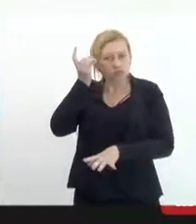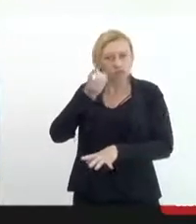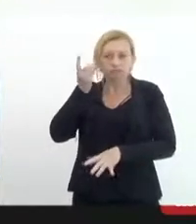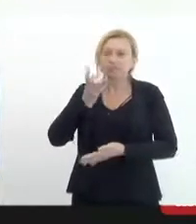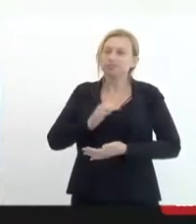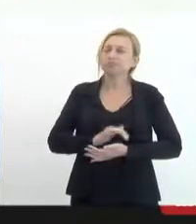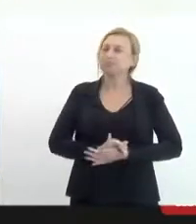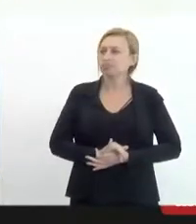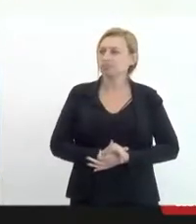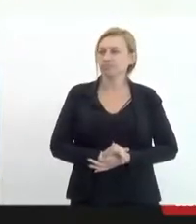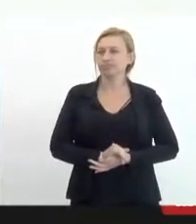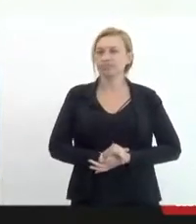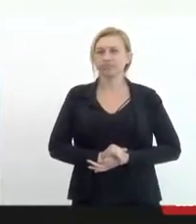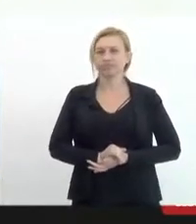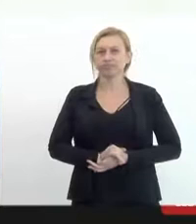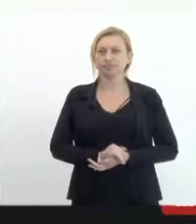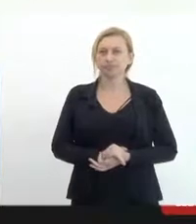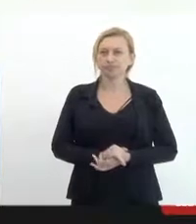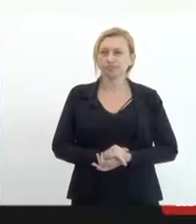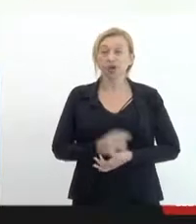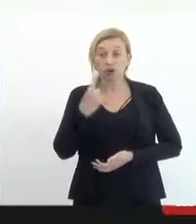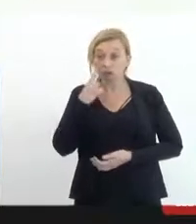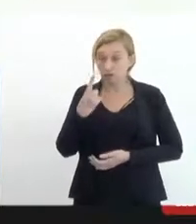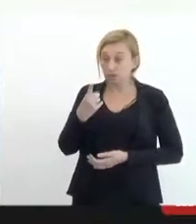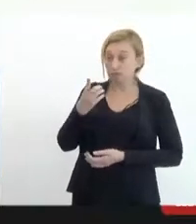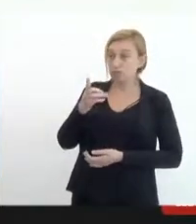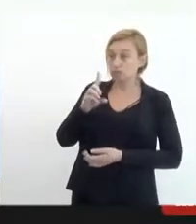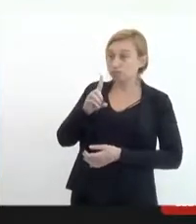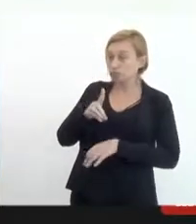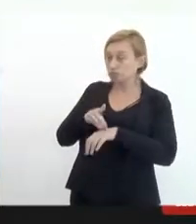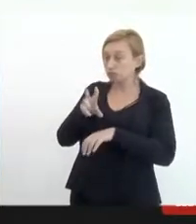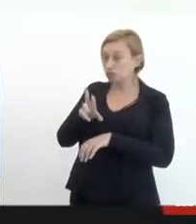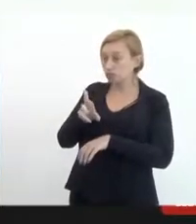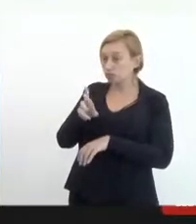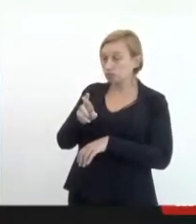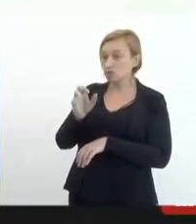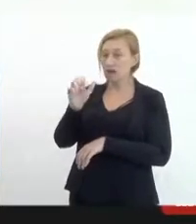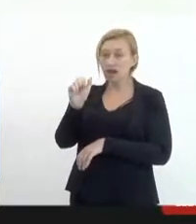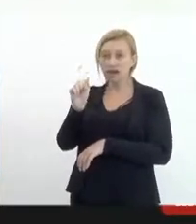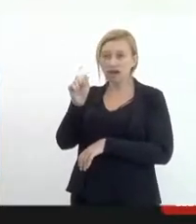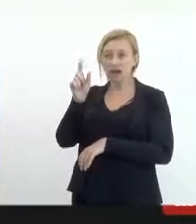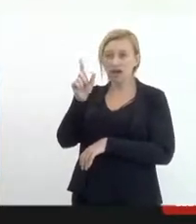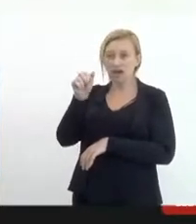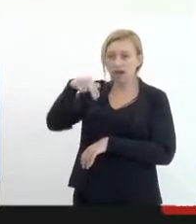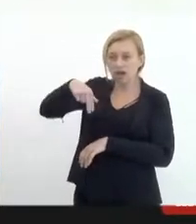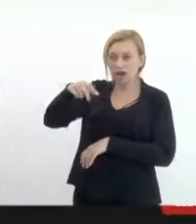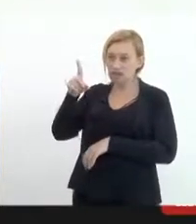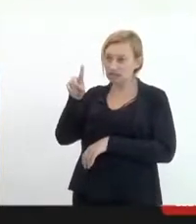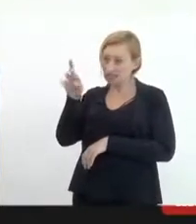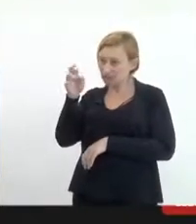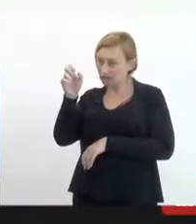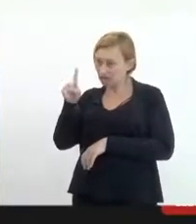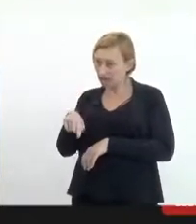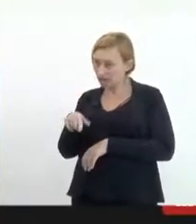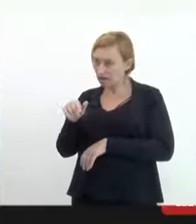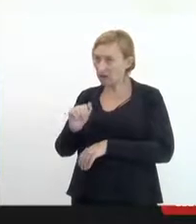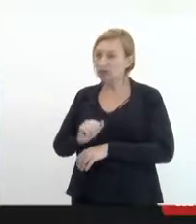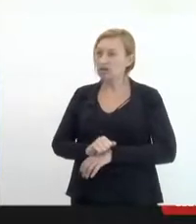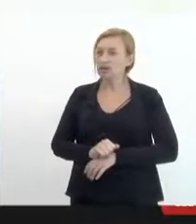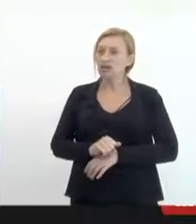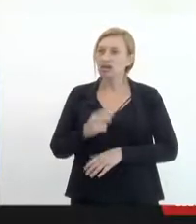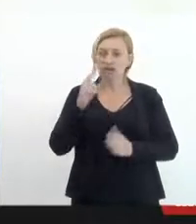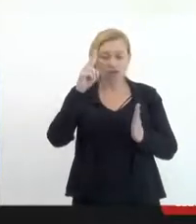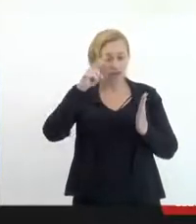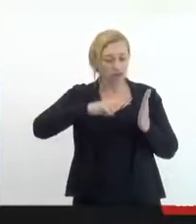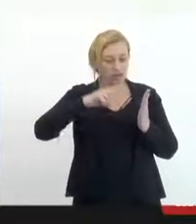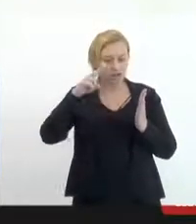que, viu, a doutora André Abraão, que leu o livro do filósofo Lao